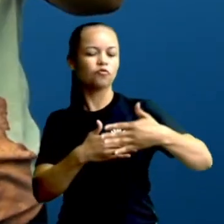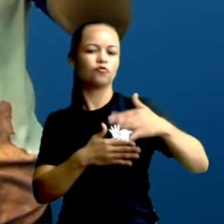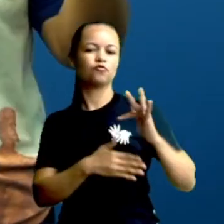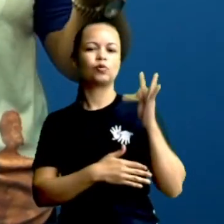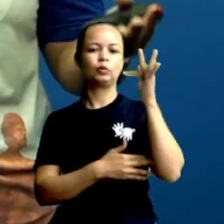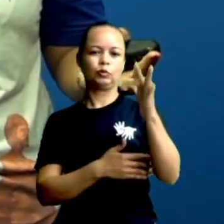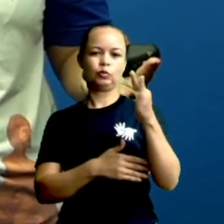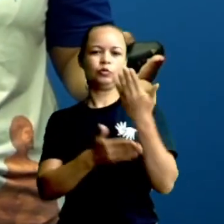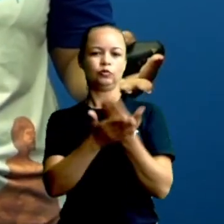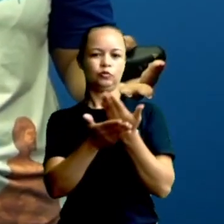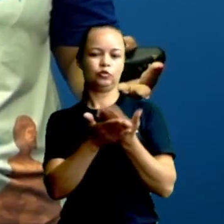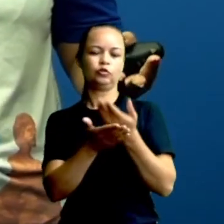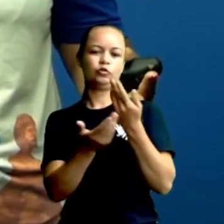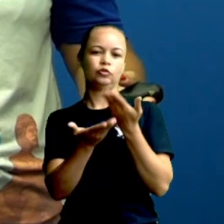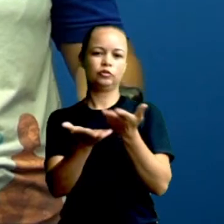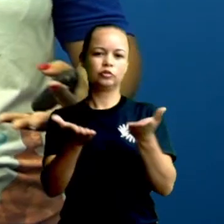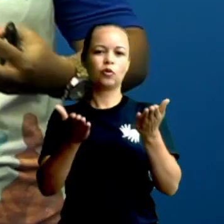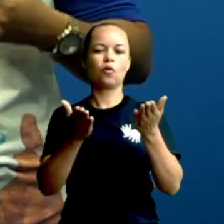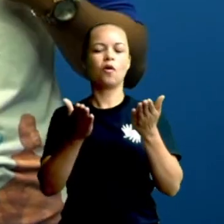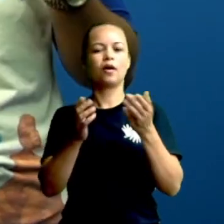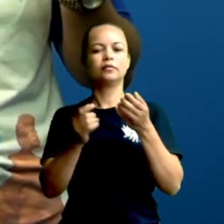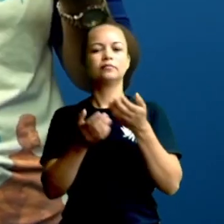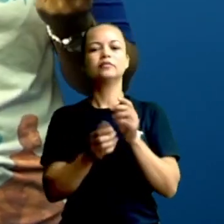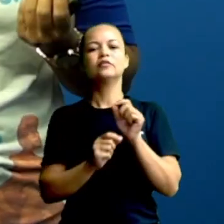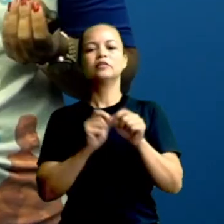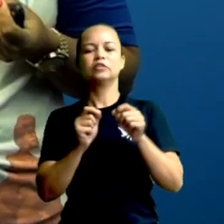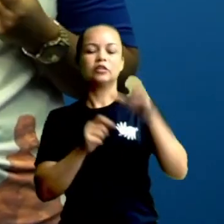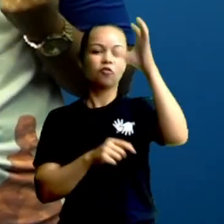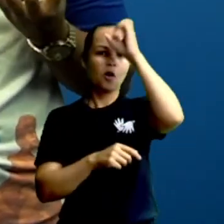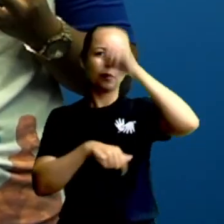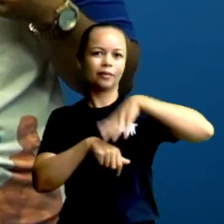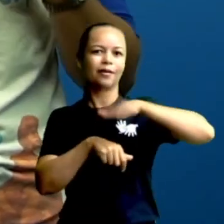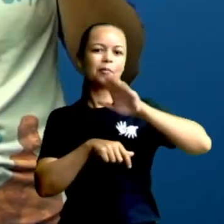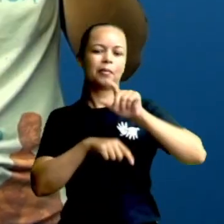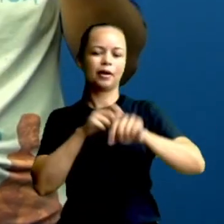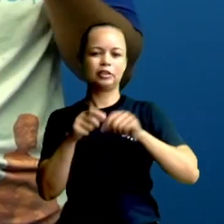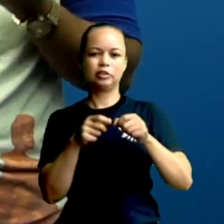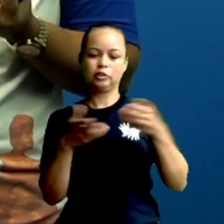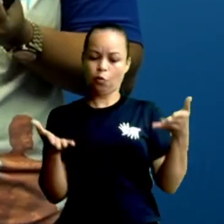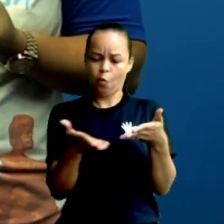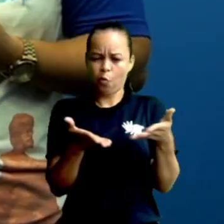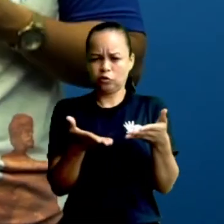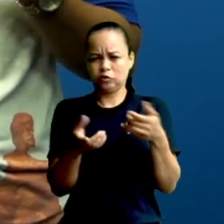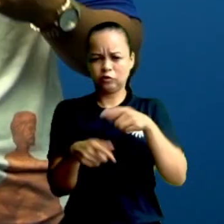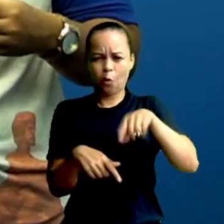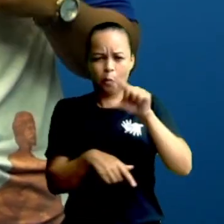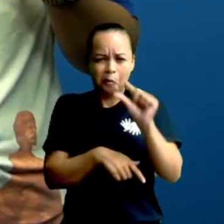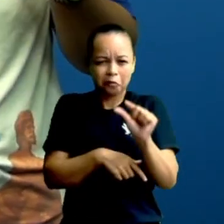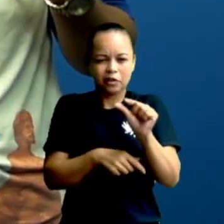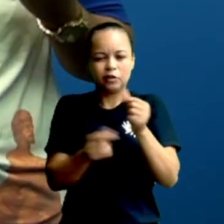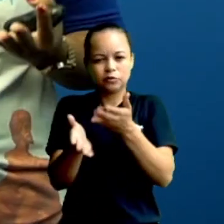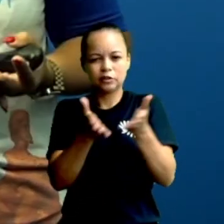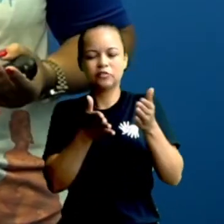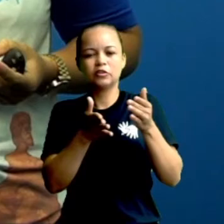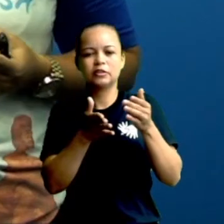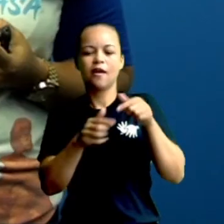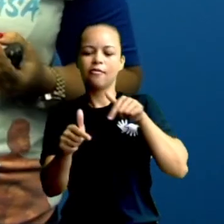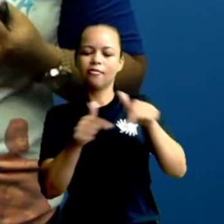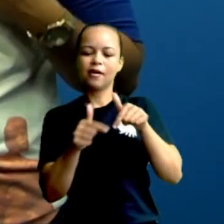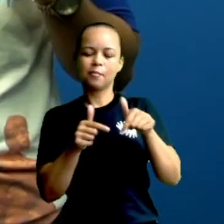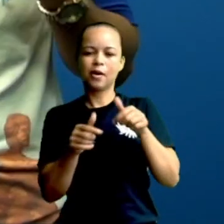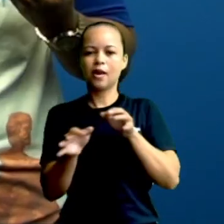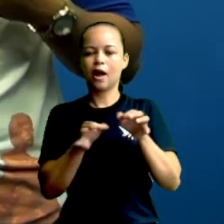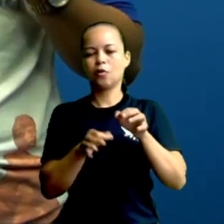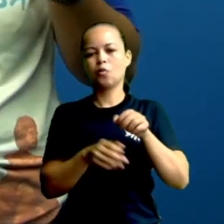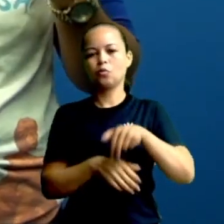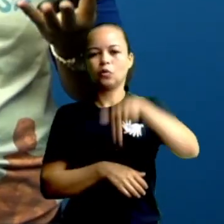vão aprender muito sobre isso. A gente está aqui só mostrando um pouco para vocês sentirem o gostinho do que é trabalhar com rosa dos ventos, com